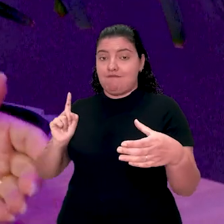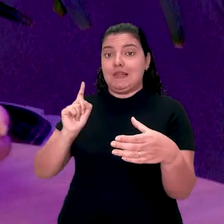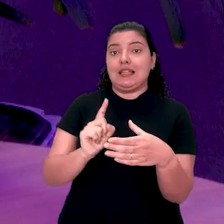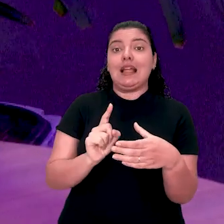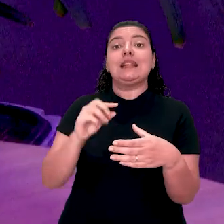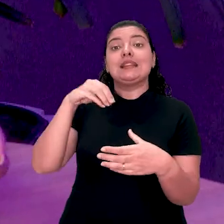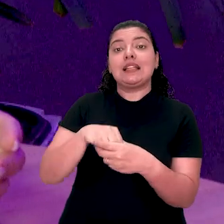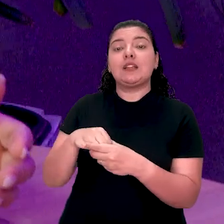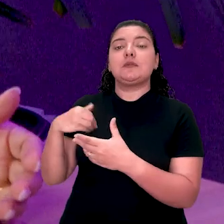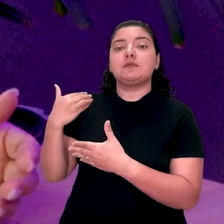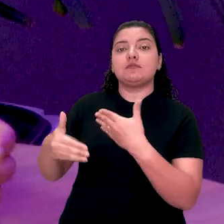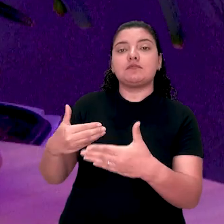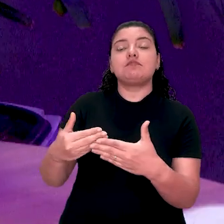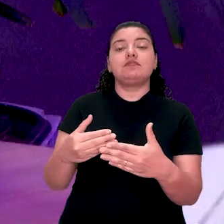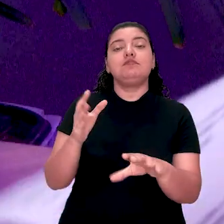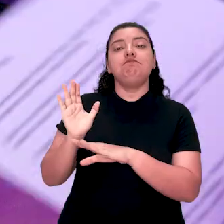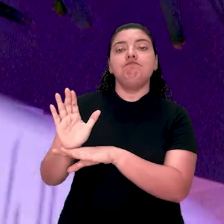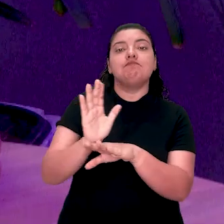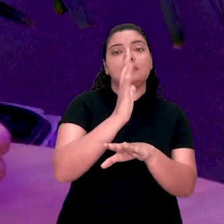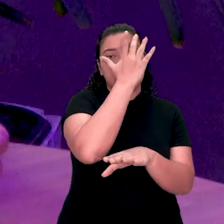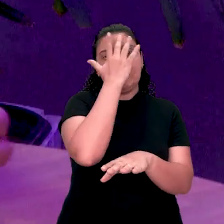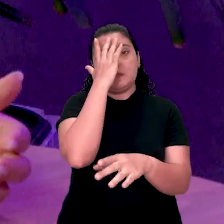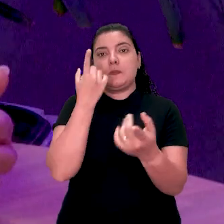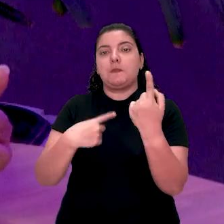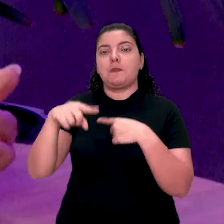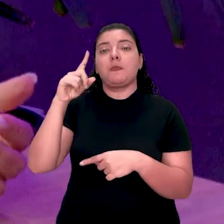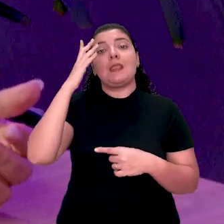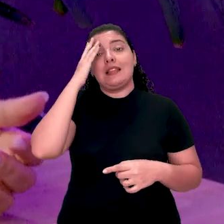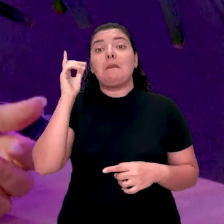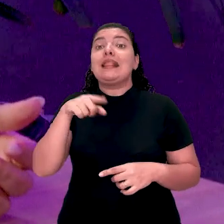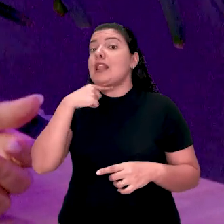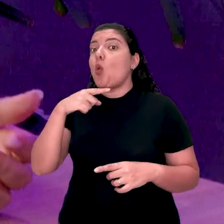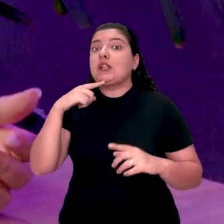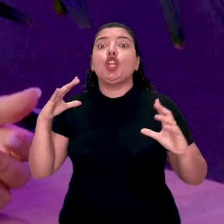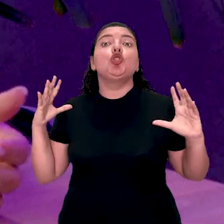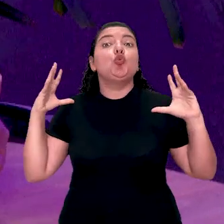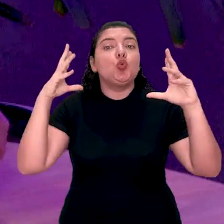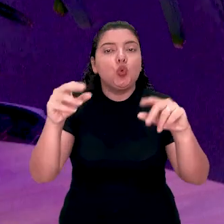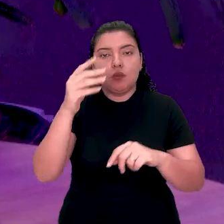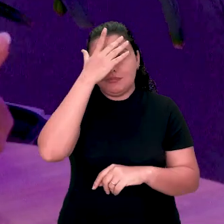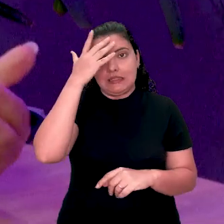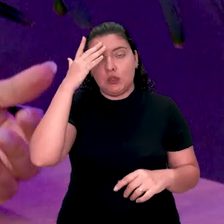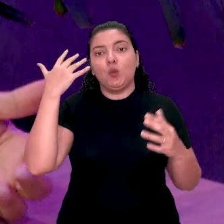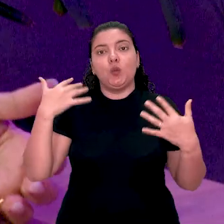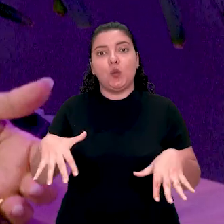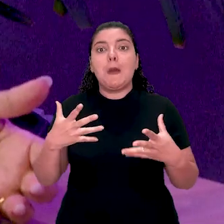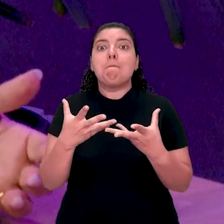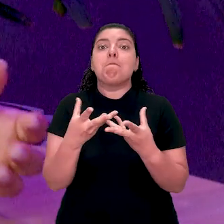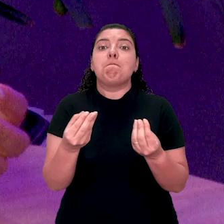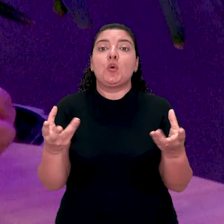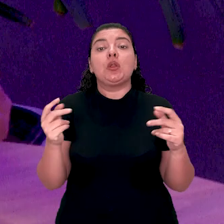processo, e poder transformar a vida de algumas pessoas, porque você sabe que a gente não consegue tudo. Né? É uma demanda muito